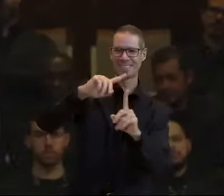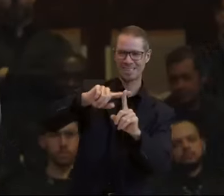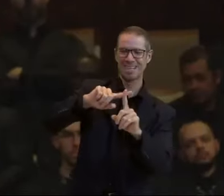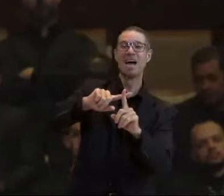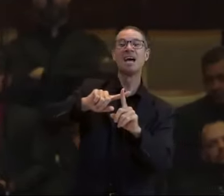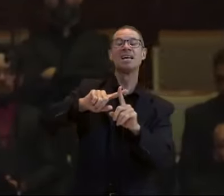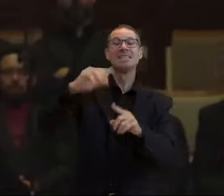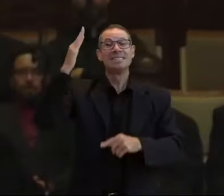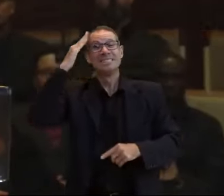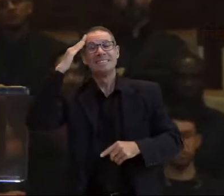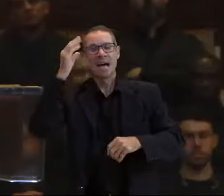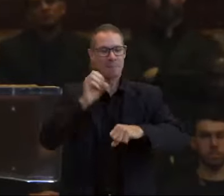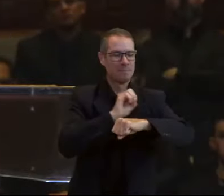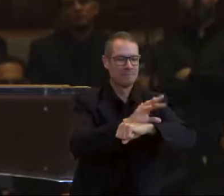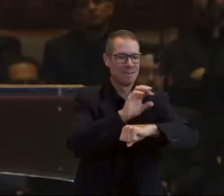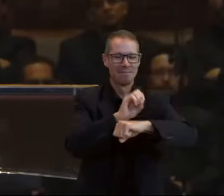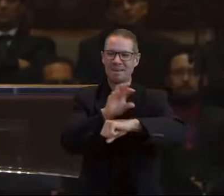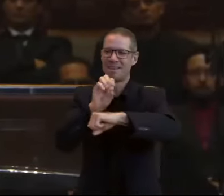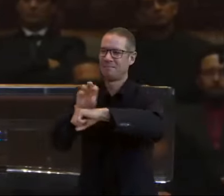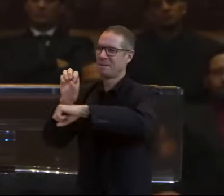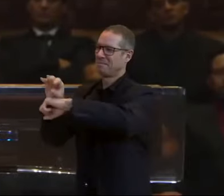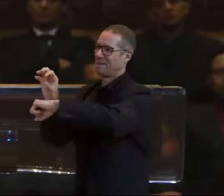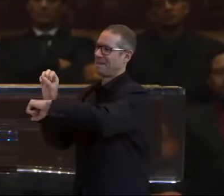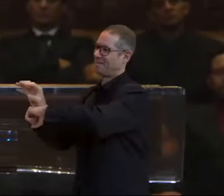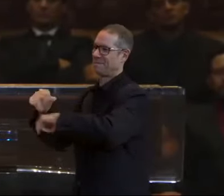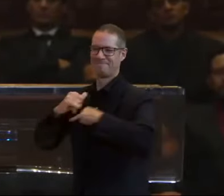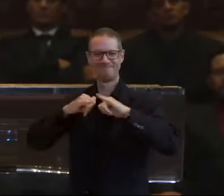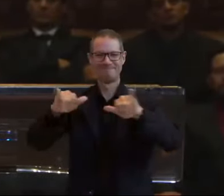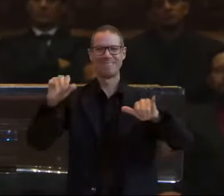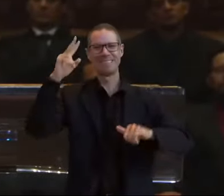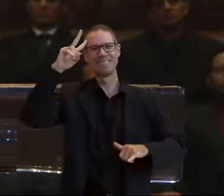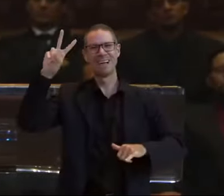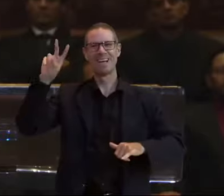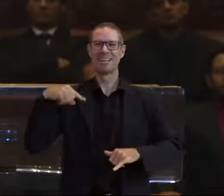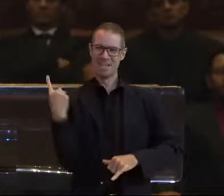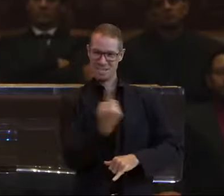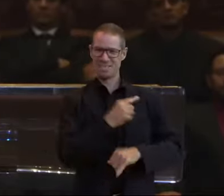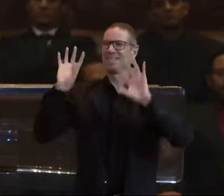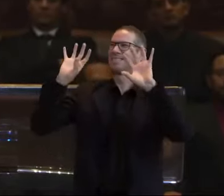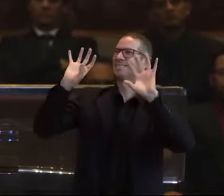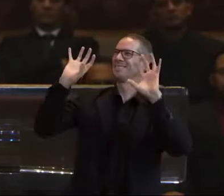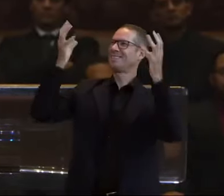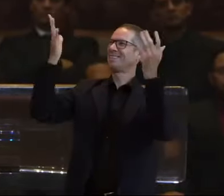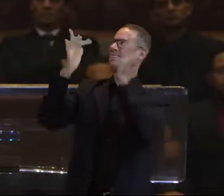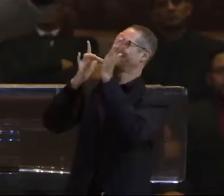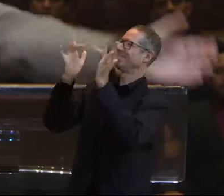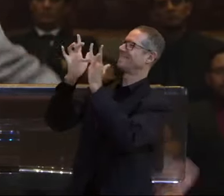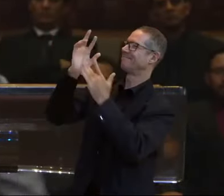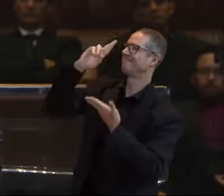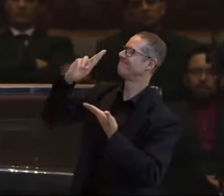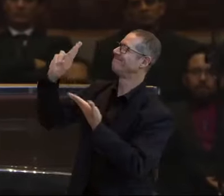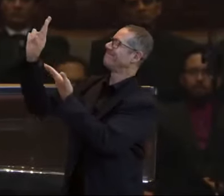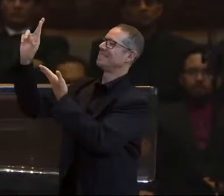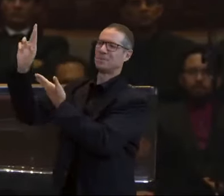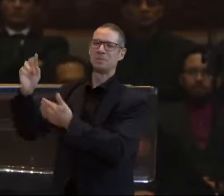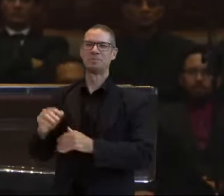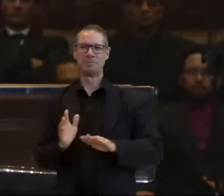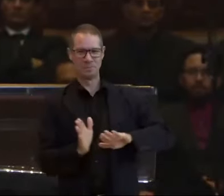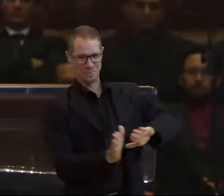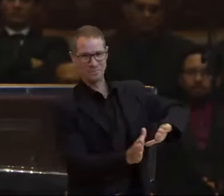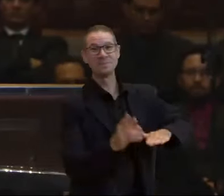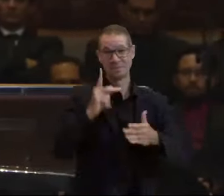gente é capaz de compartilhar essas histórias, a gente celebra Jesus, o Senhor. Quer ver como isso é